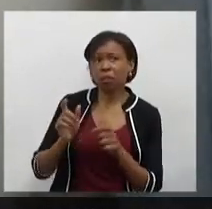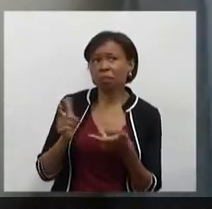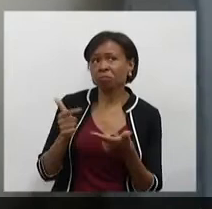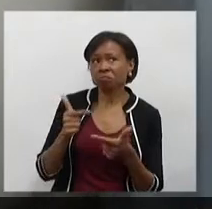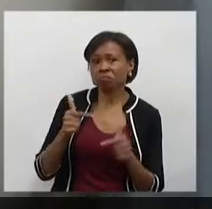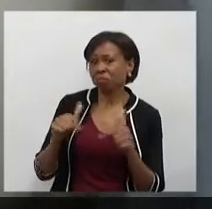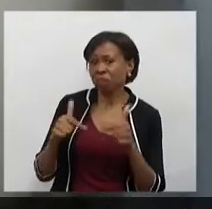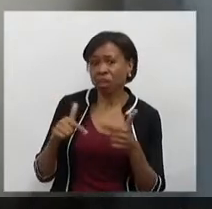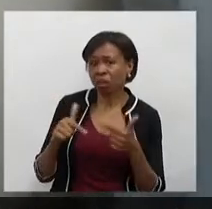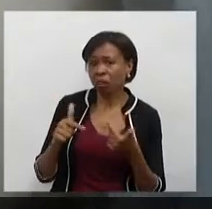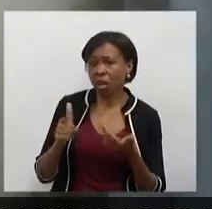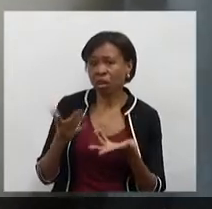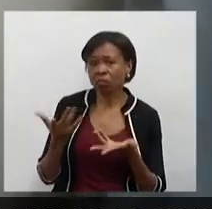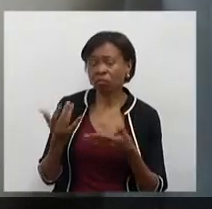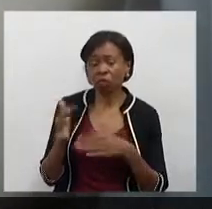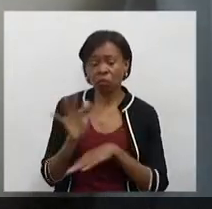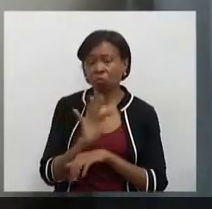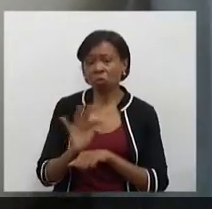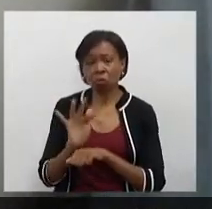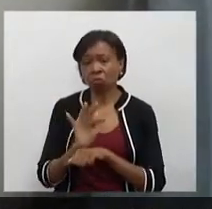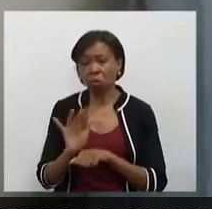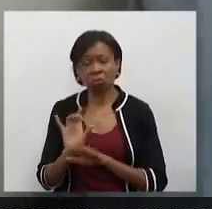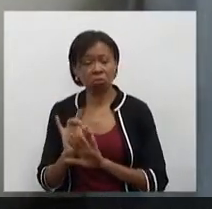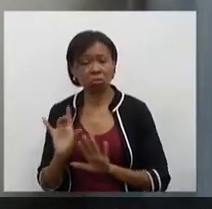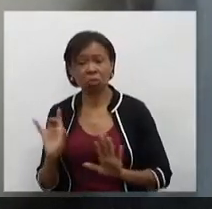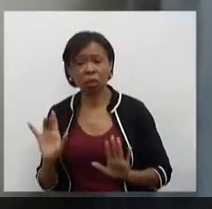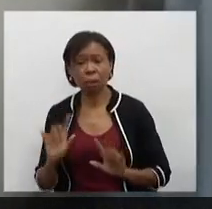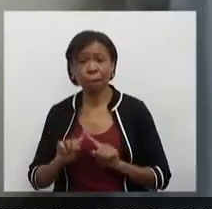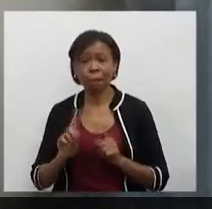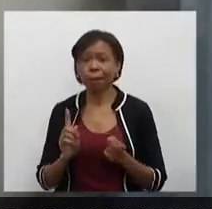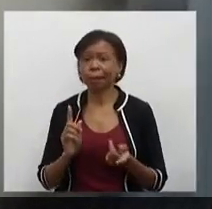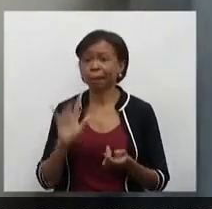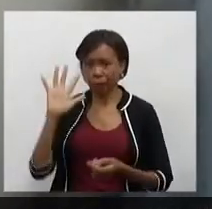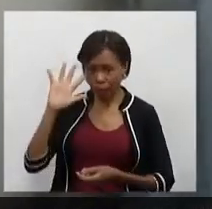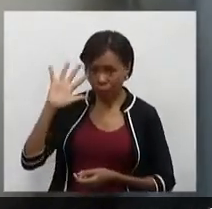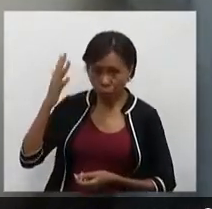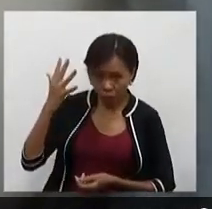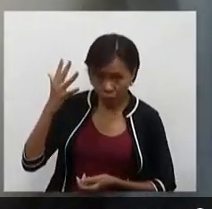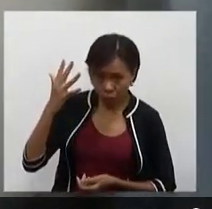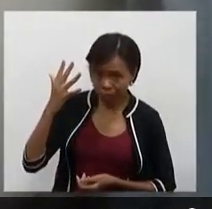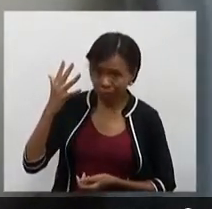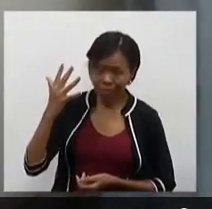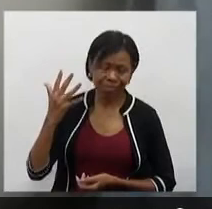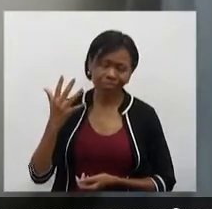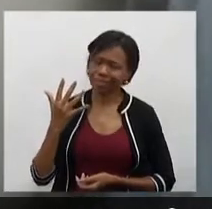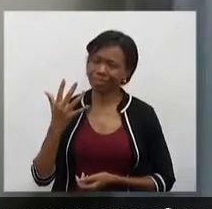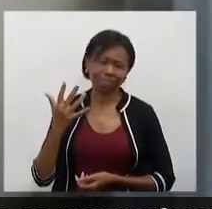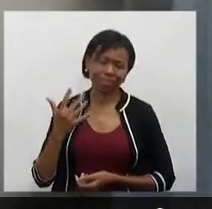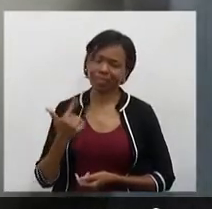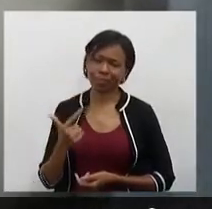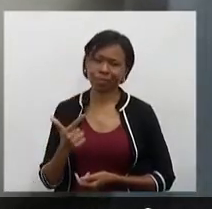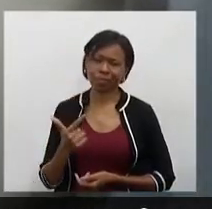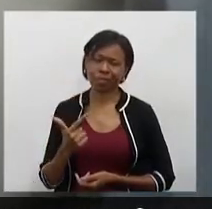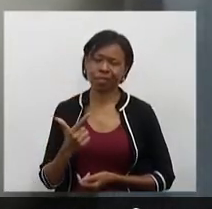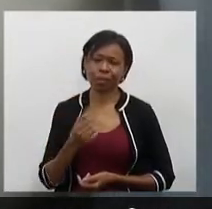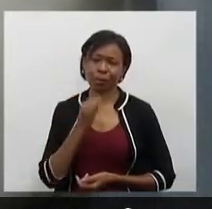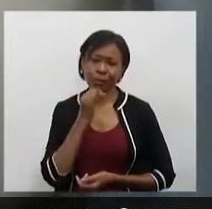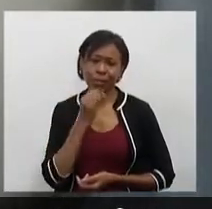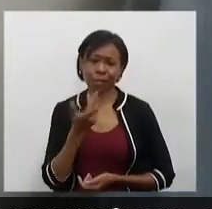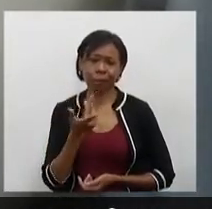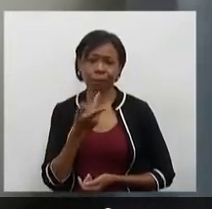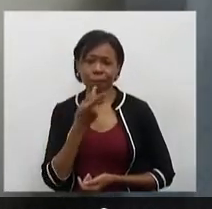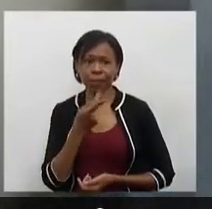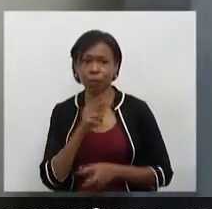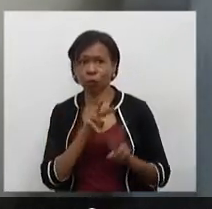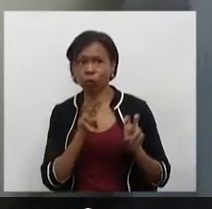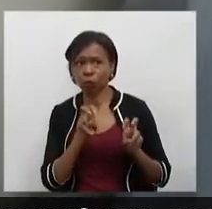para resolver alguma questão, né? E não mesmo abordando a questão da saúde mental. Né? A vacinação, ela aborda a